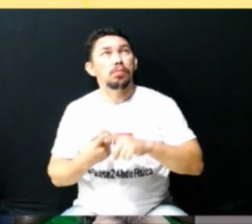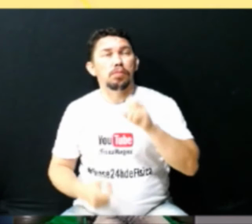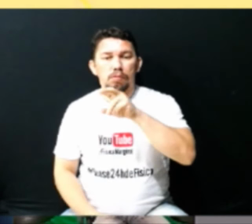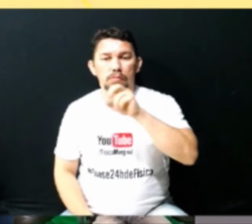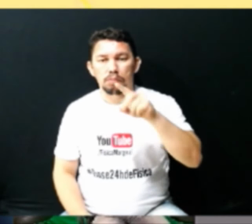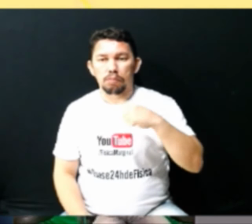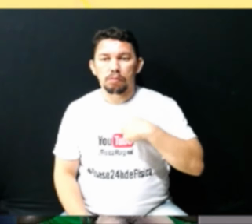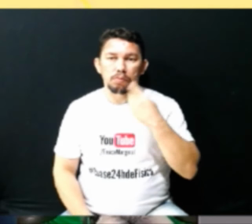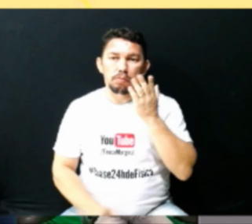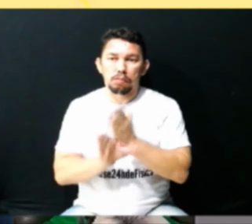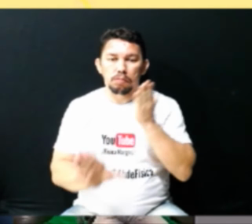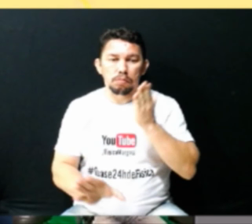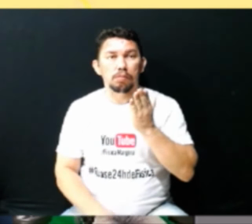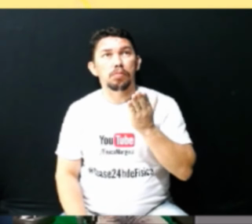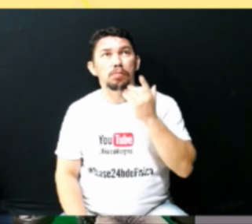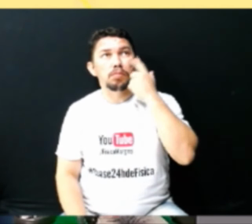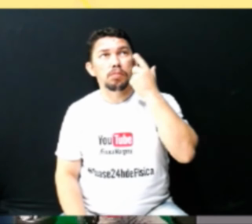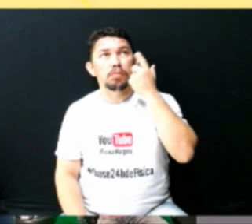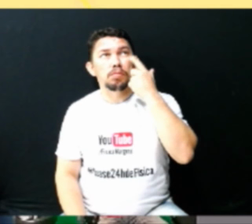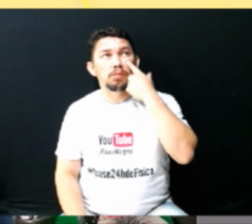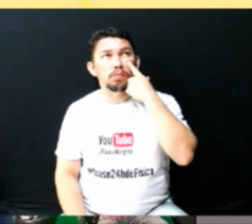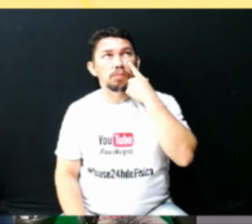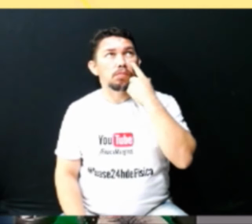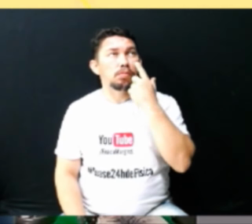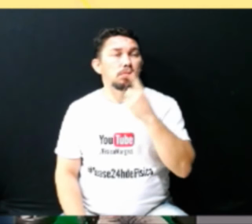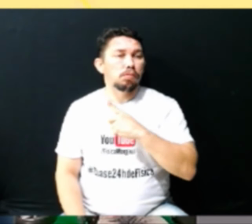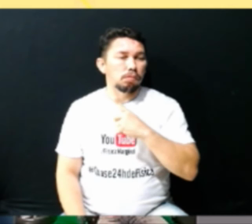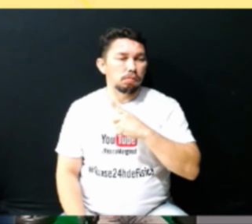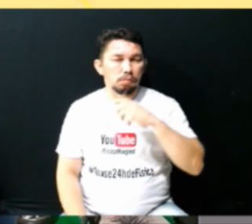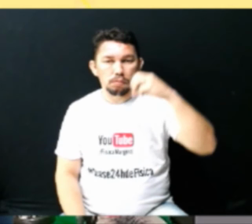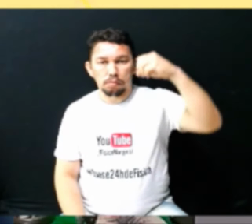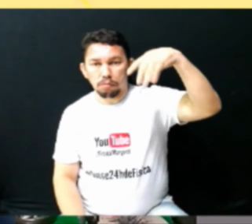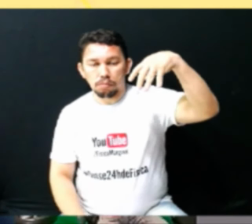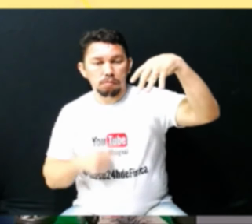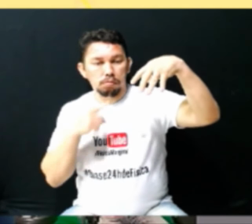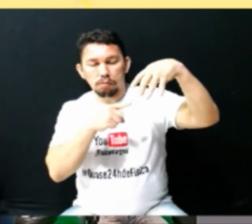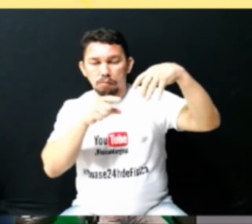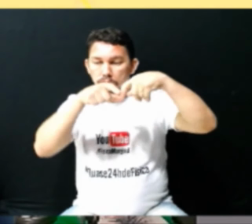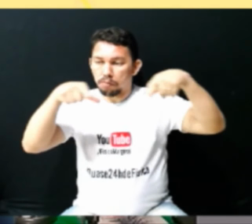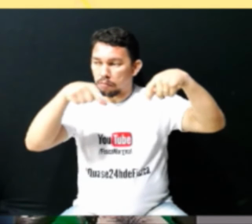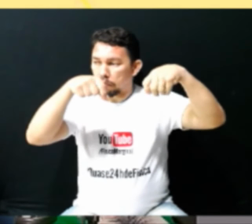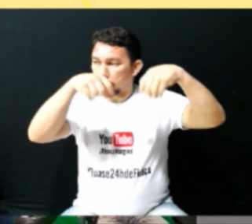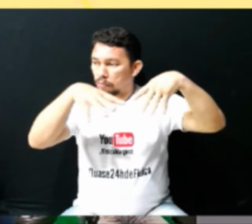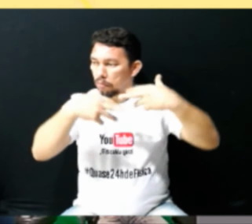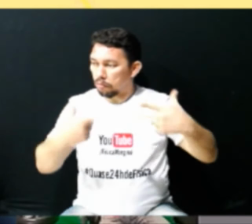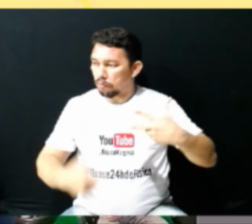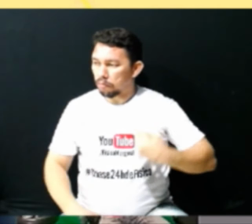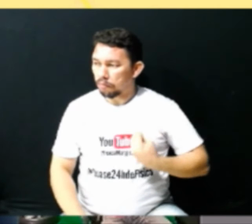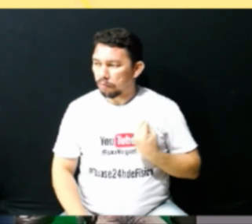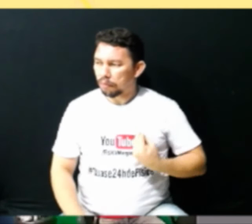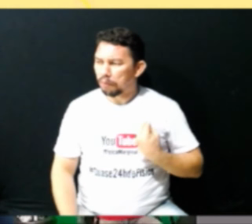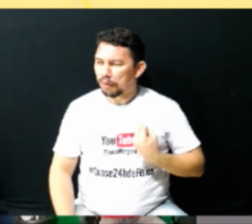pelo fato de que é uma lâmpada muito ineficiente. Aqui é uma lâmpada fluorescente que já é mais eficiente. Mas nesse caso, como